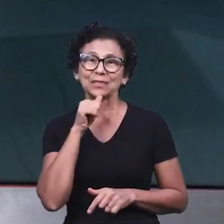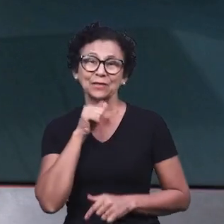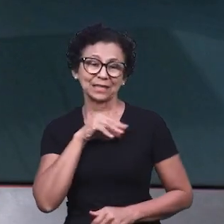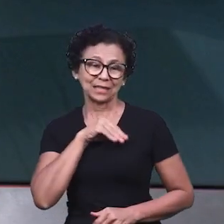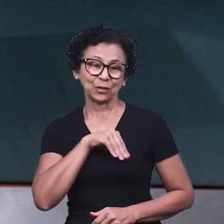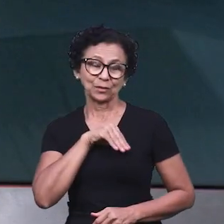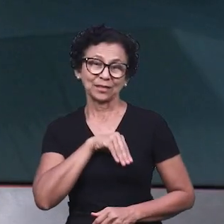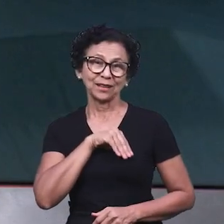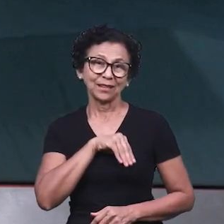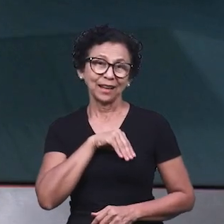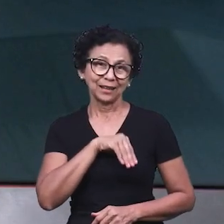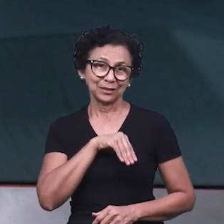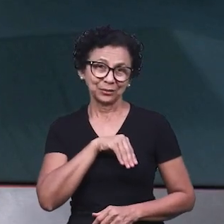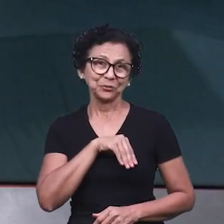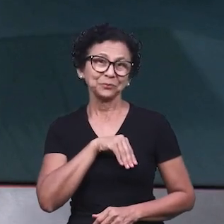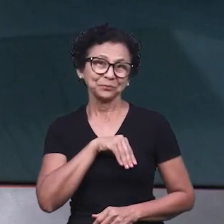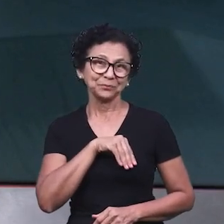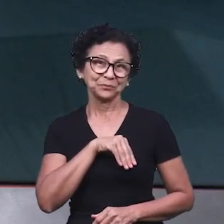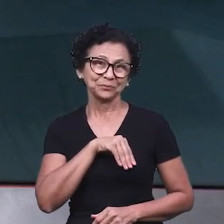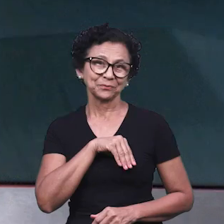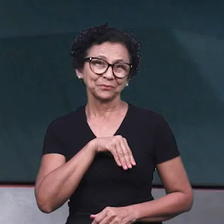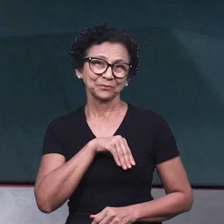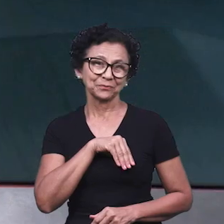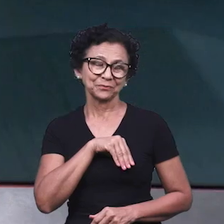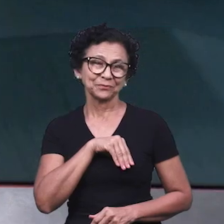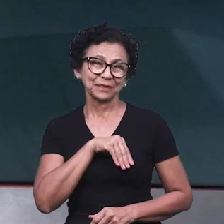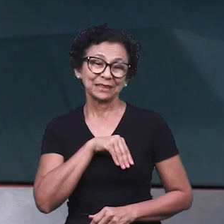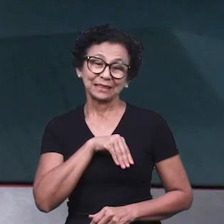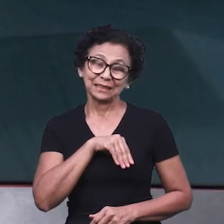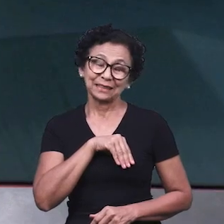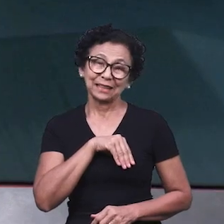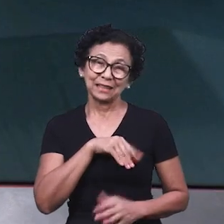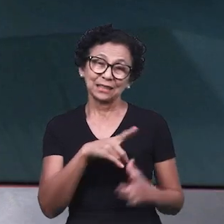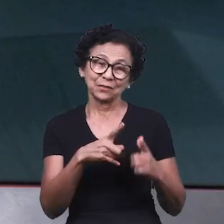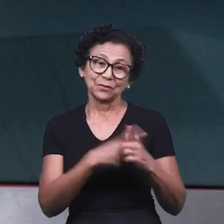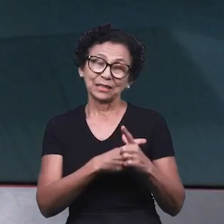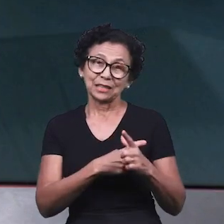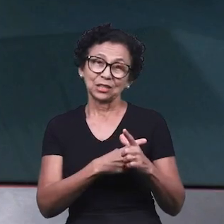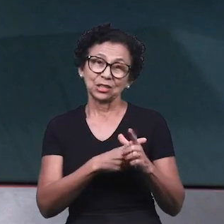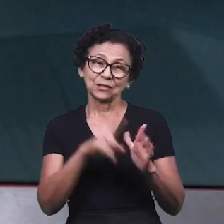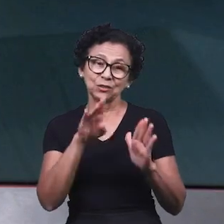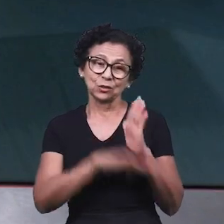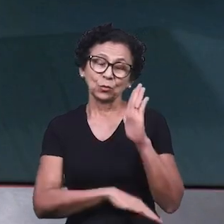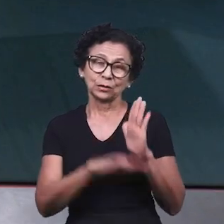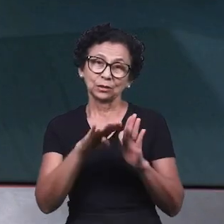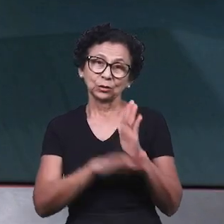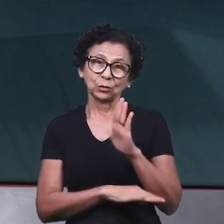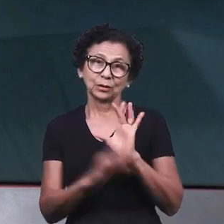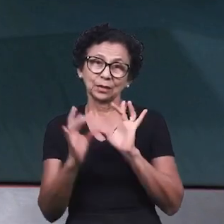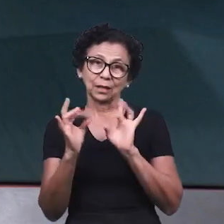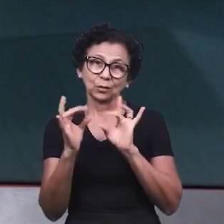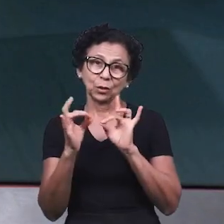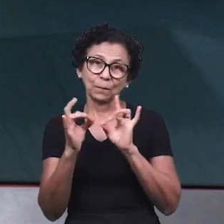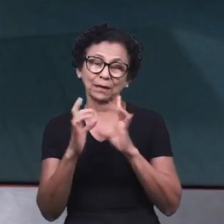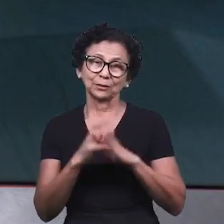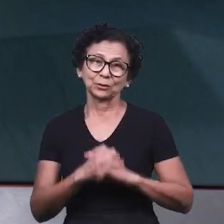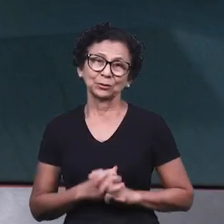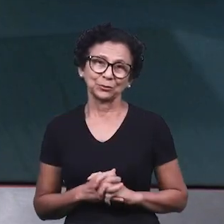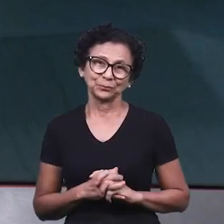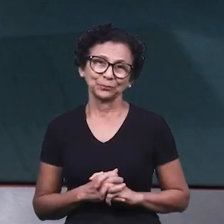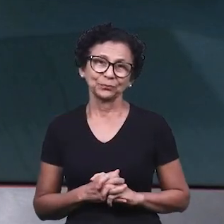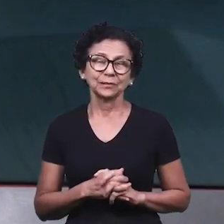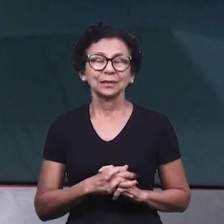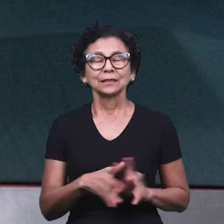salário que você ganha, devidamente registrado em carteira, ou ao valor que o